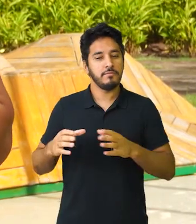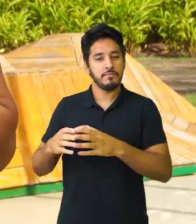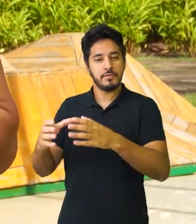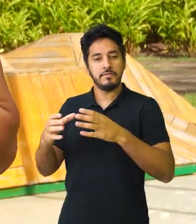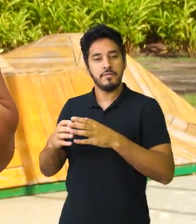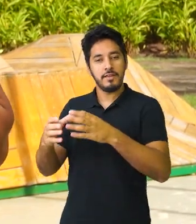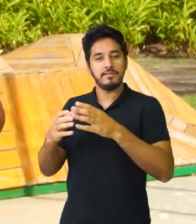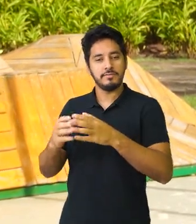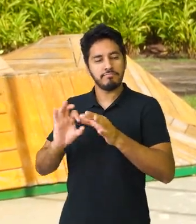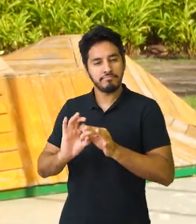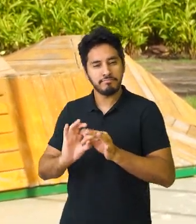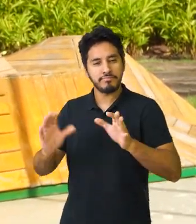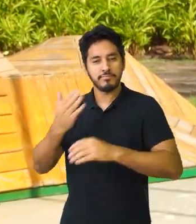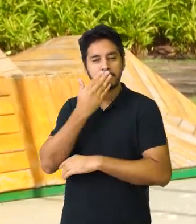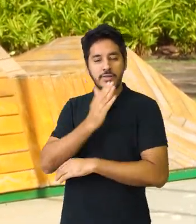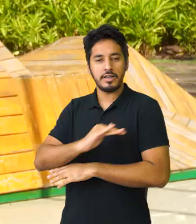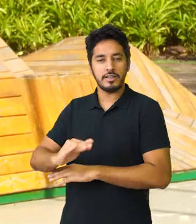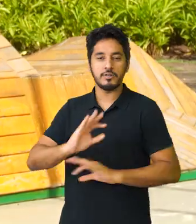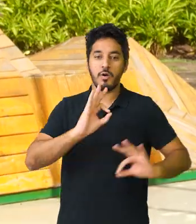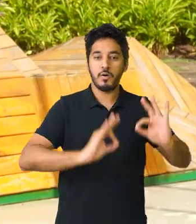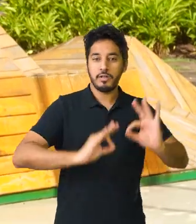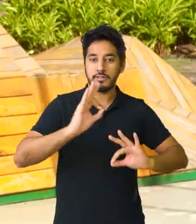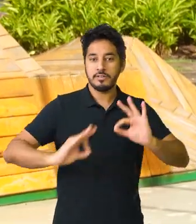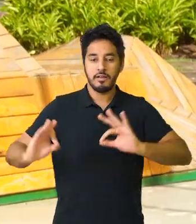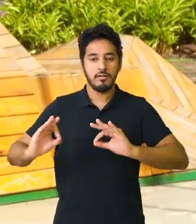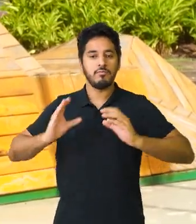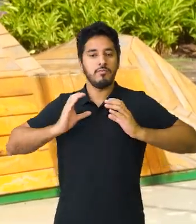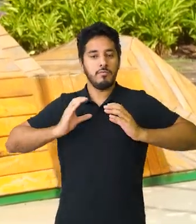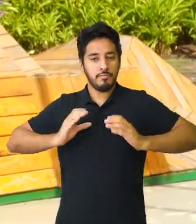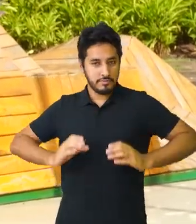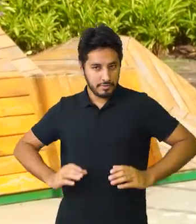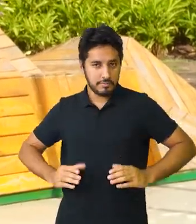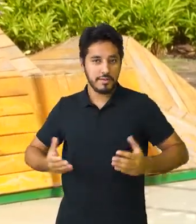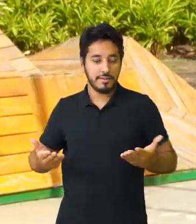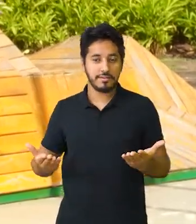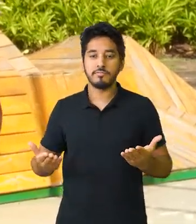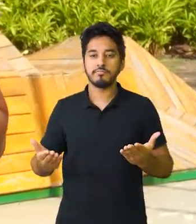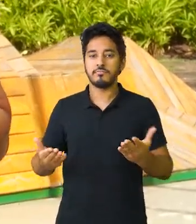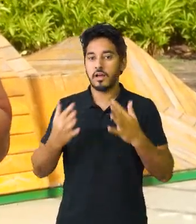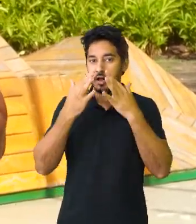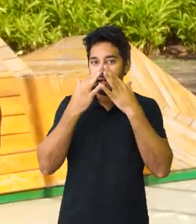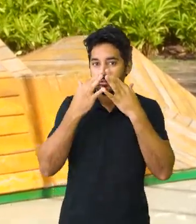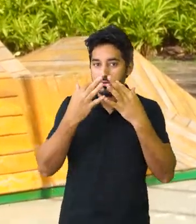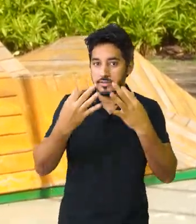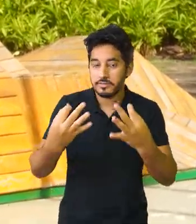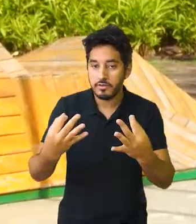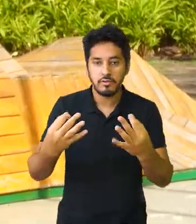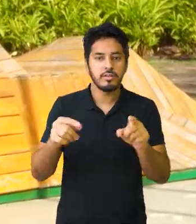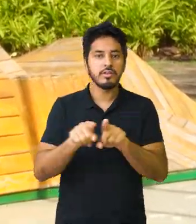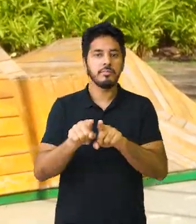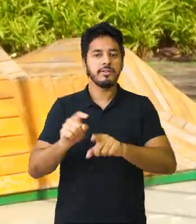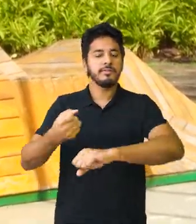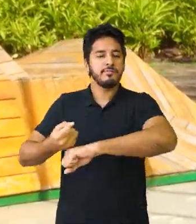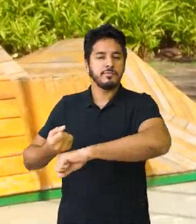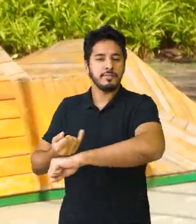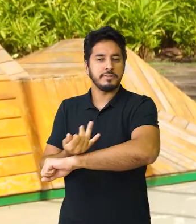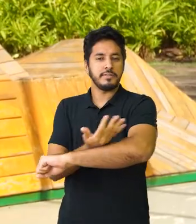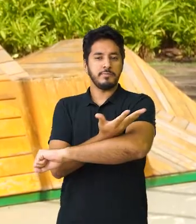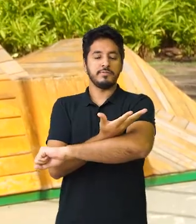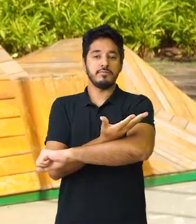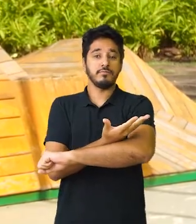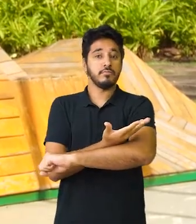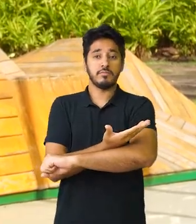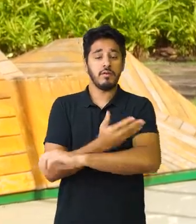Vivências que permitam às crianças organizarem o seu comportamento, sua atenção e suas emoções